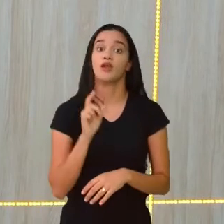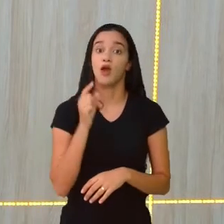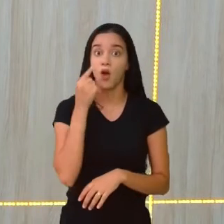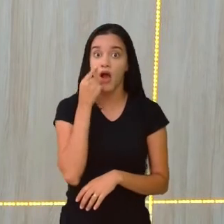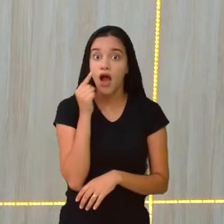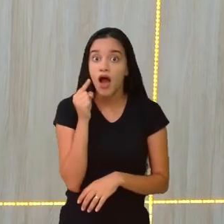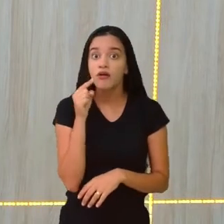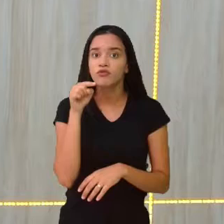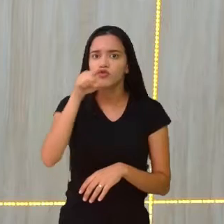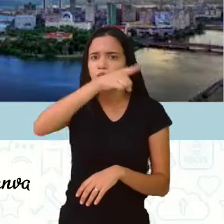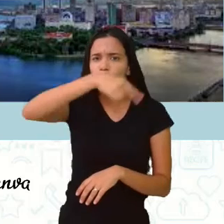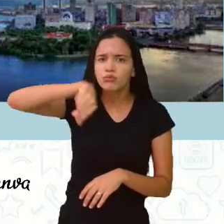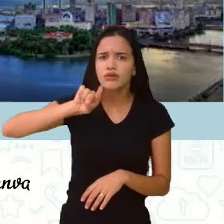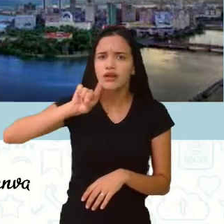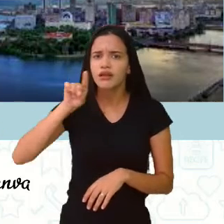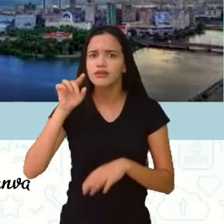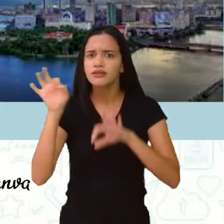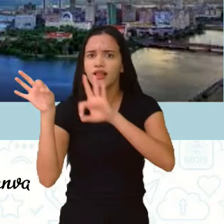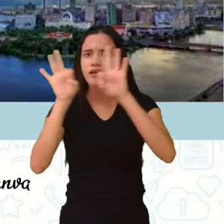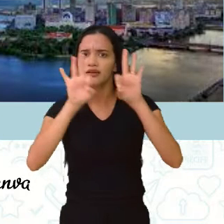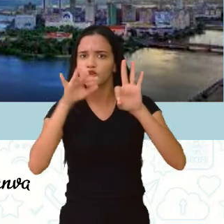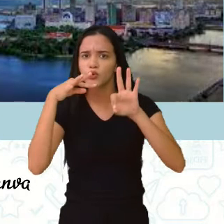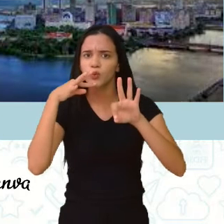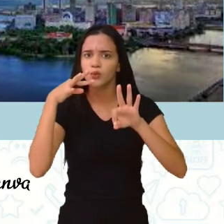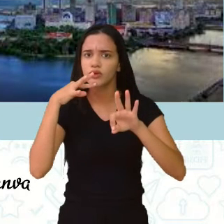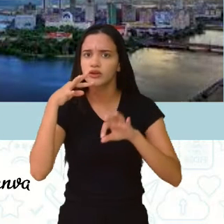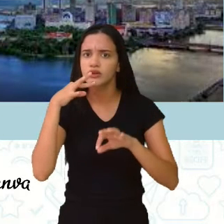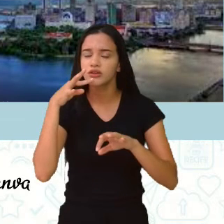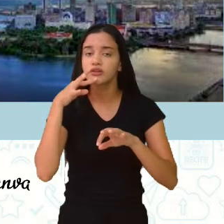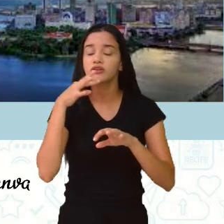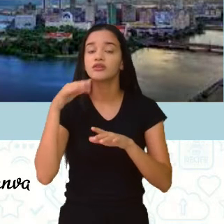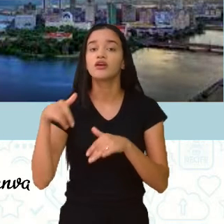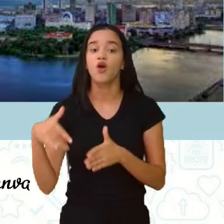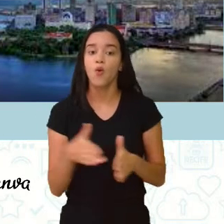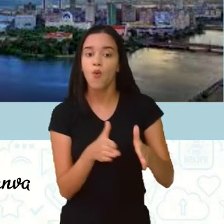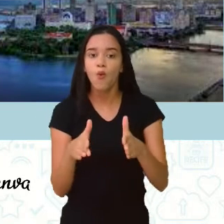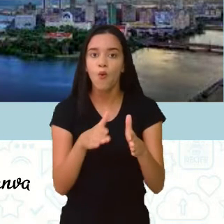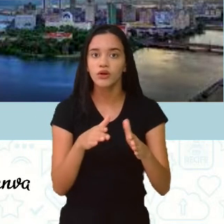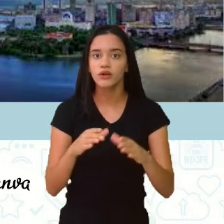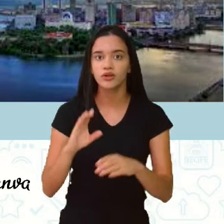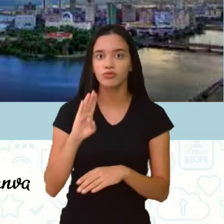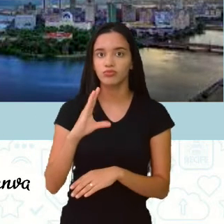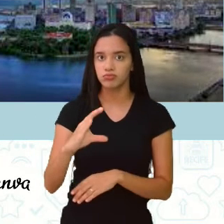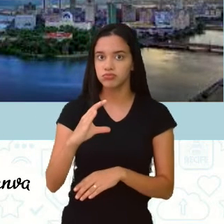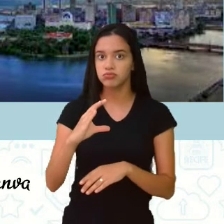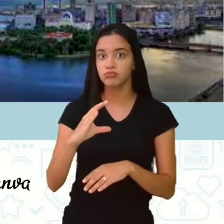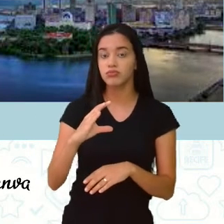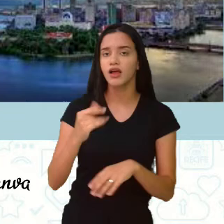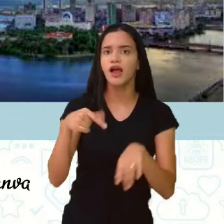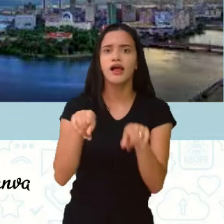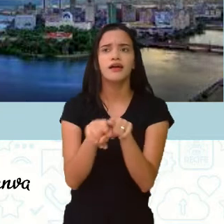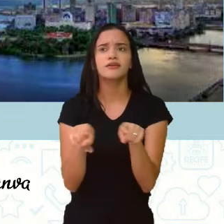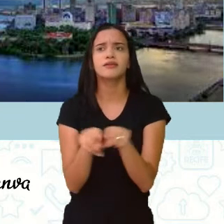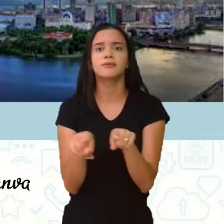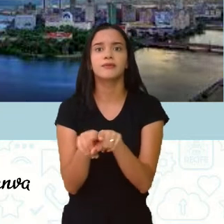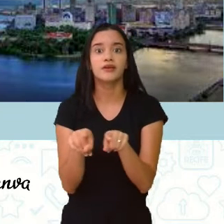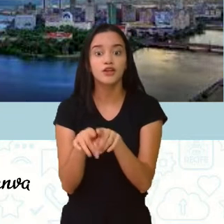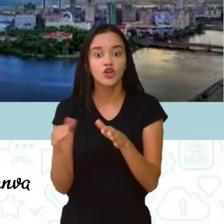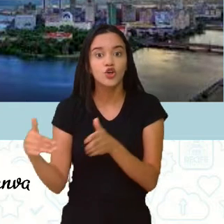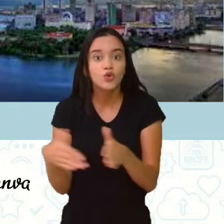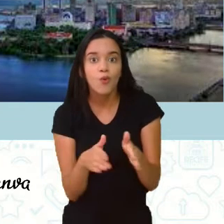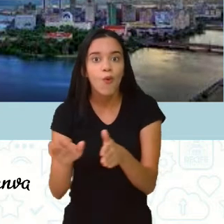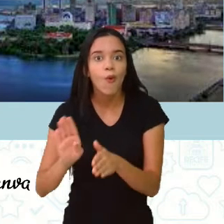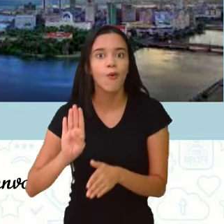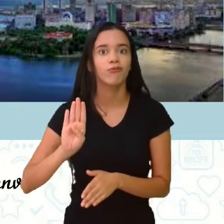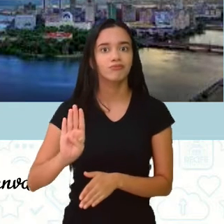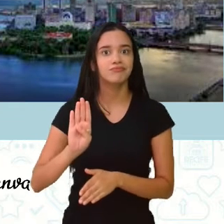que você que está aí nos assistindo, você conhece o Rio Capibaribe? E será que você já ouviu falar também no Rio